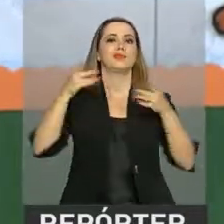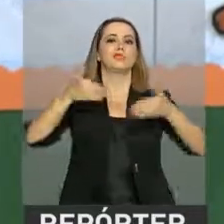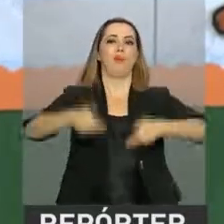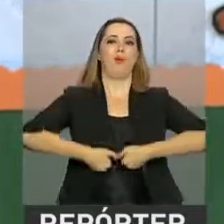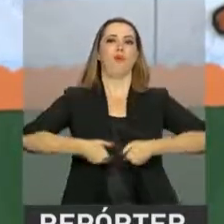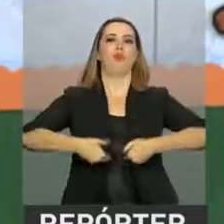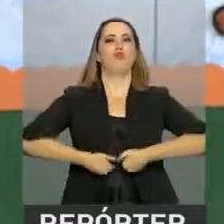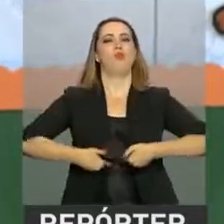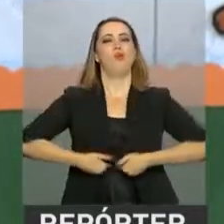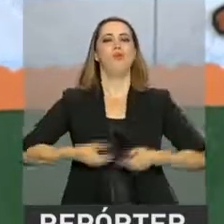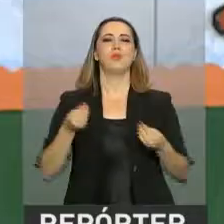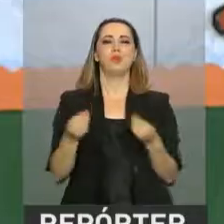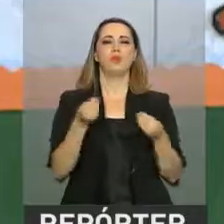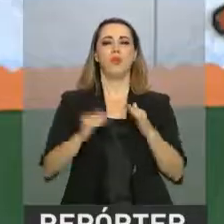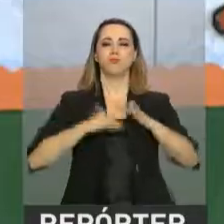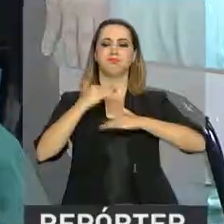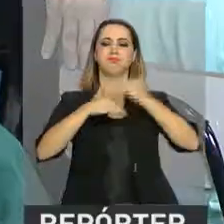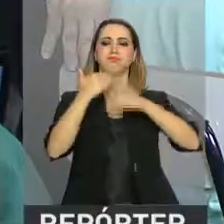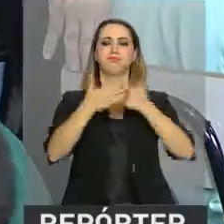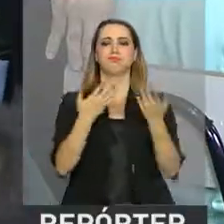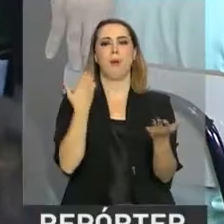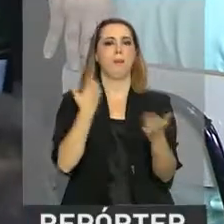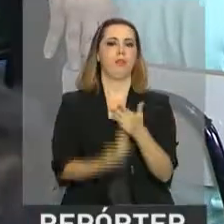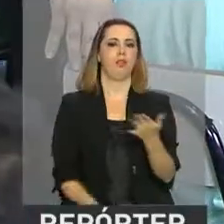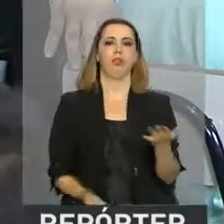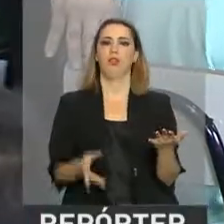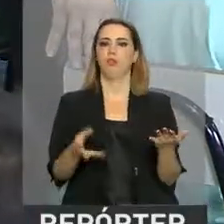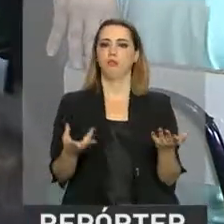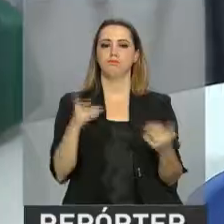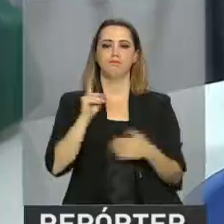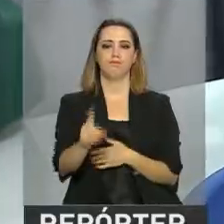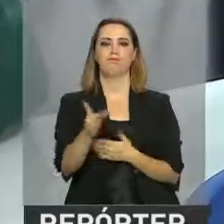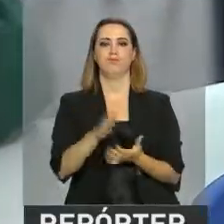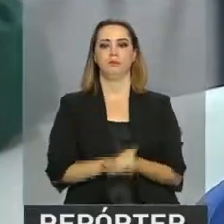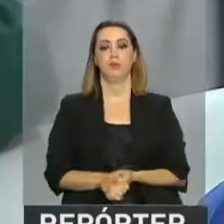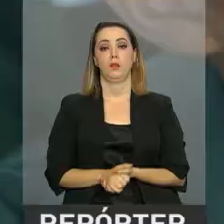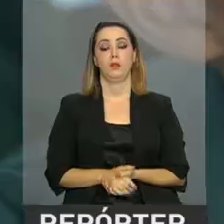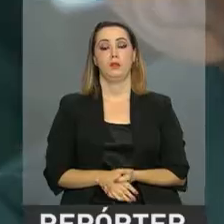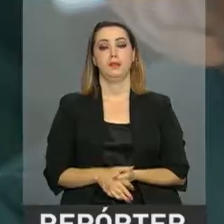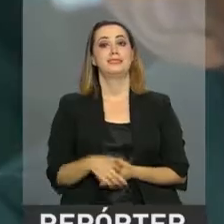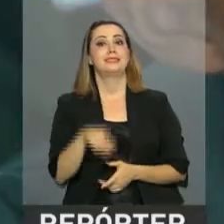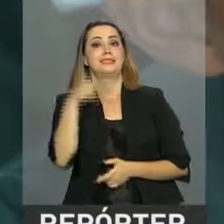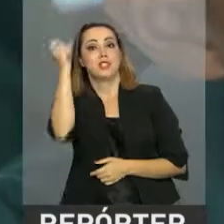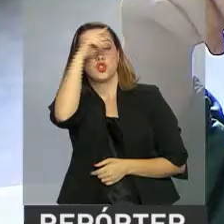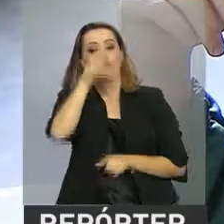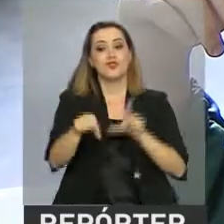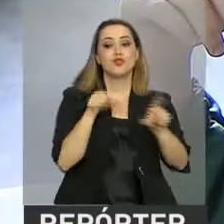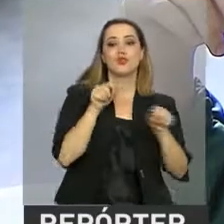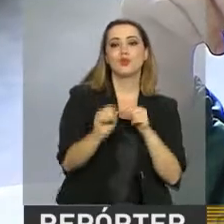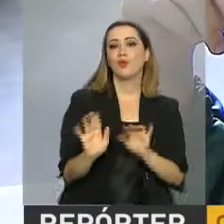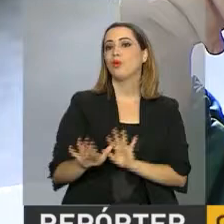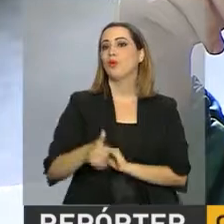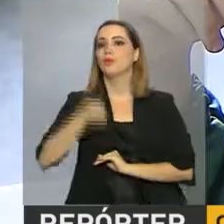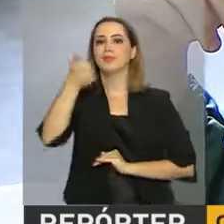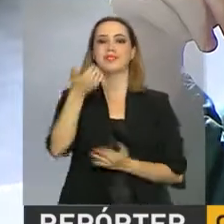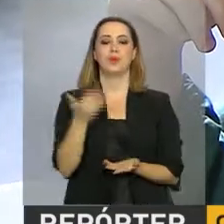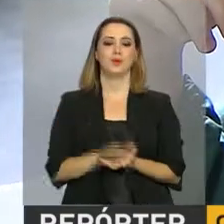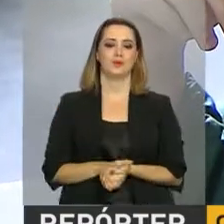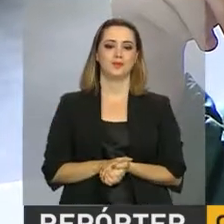como desenvolver, porque perdeu sua dignidade. Para as crianças, o difícil é escolher o que eles gostam mais. Você gosta de